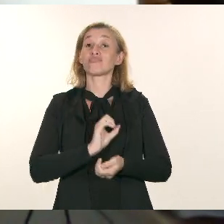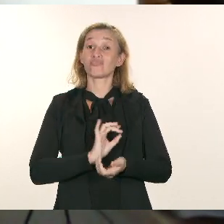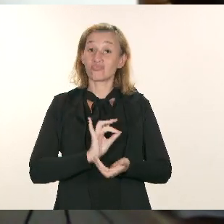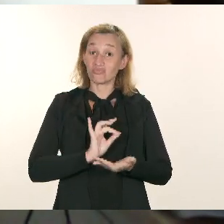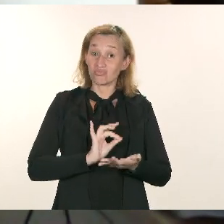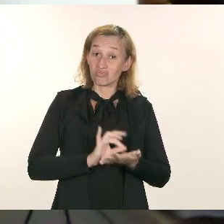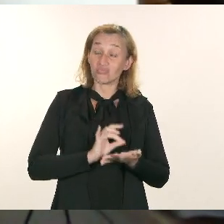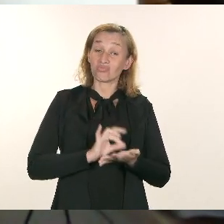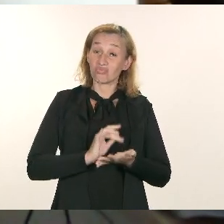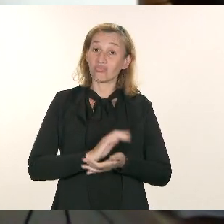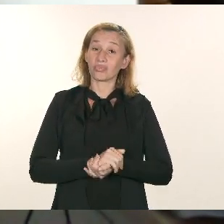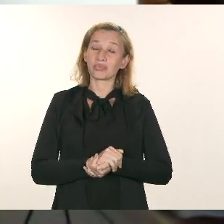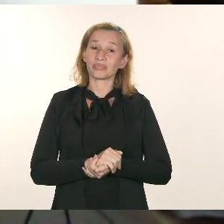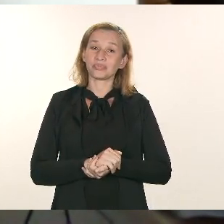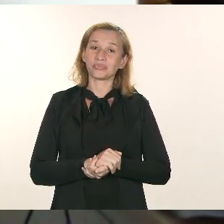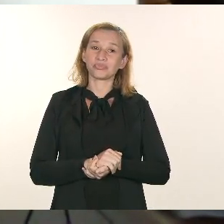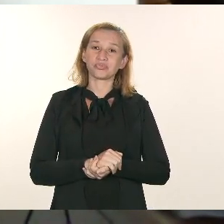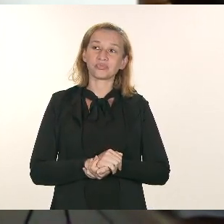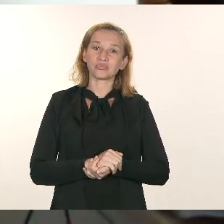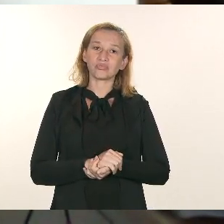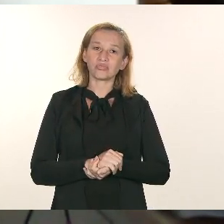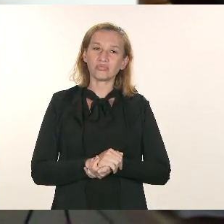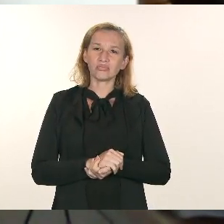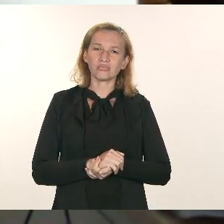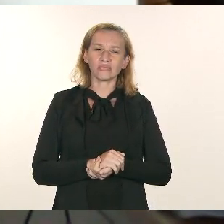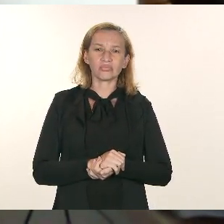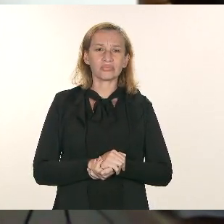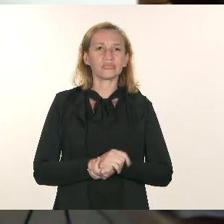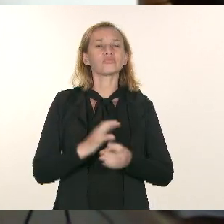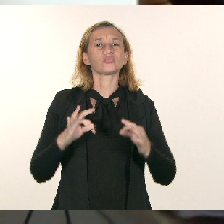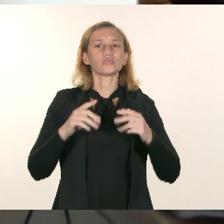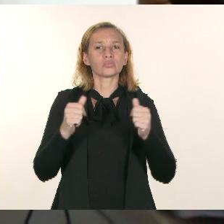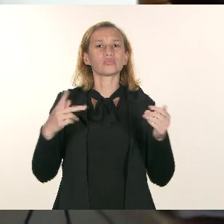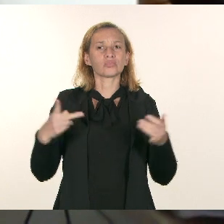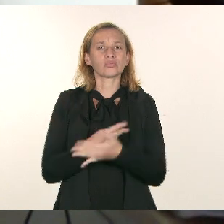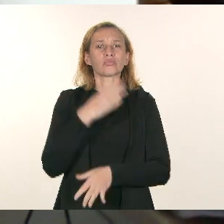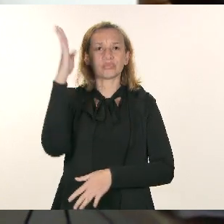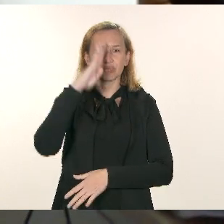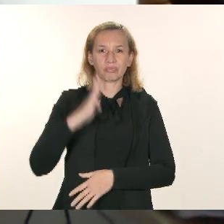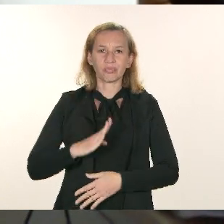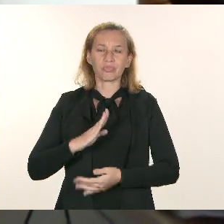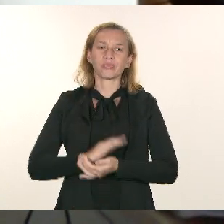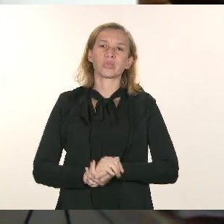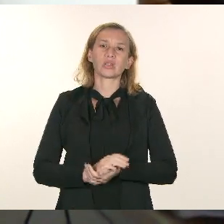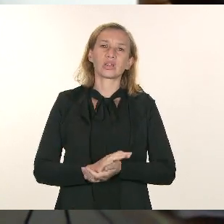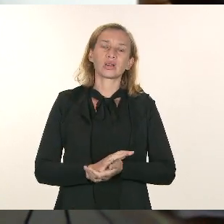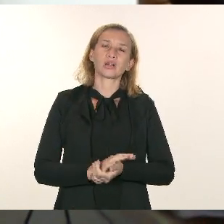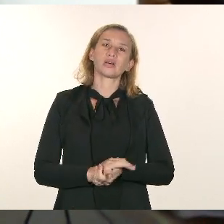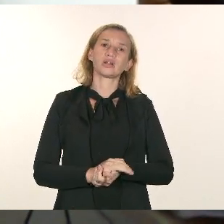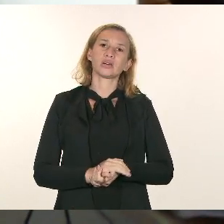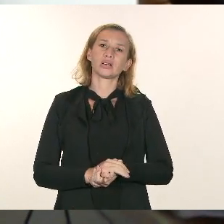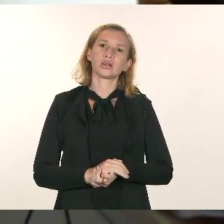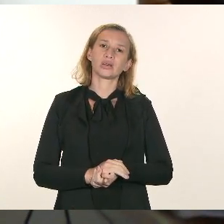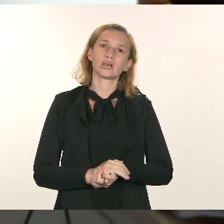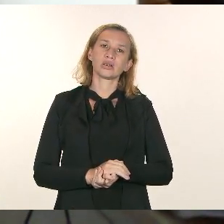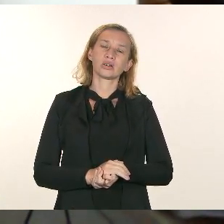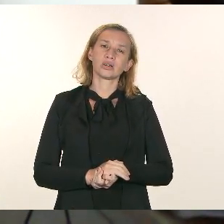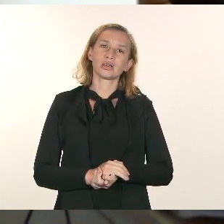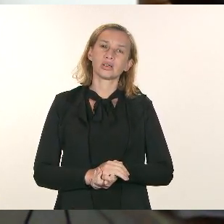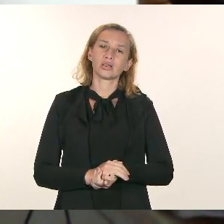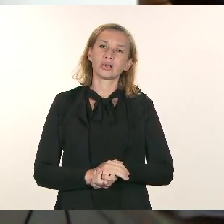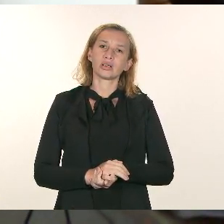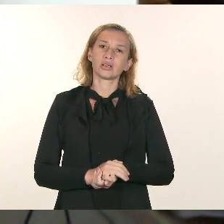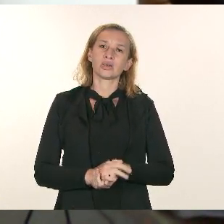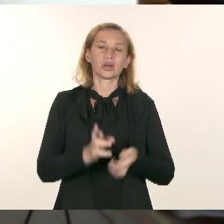que esse caos que está existindo no Brasil seja assumido por